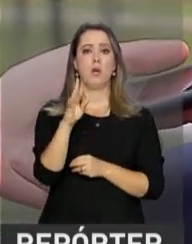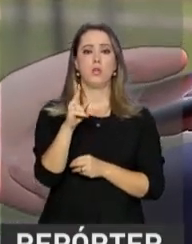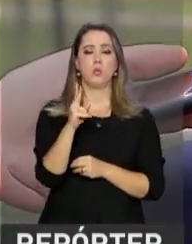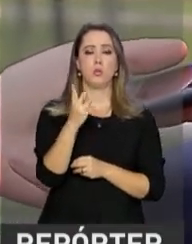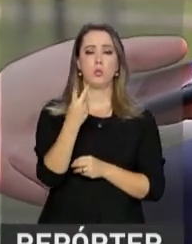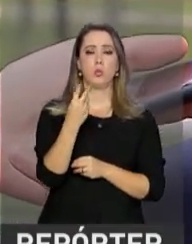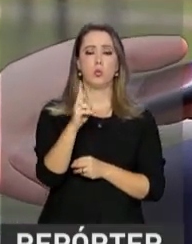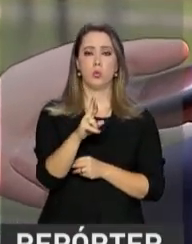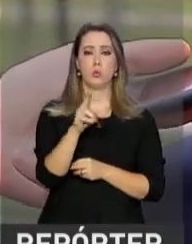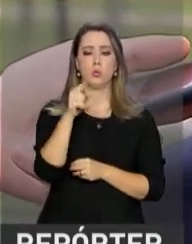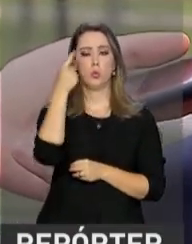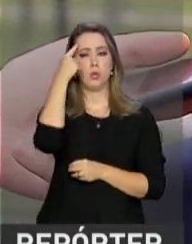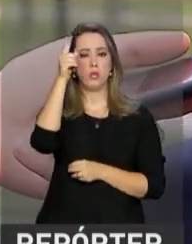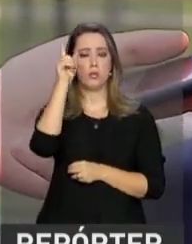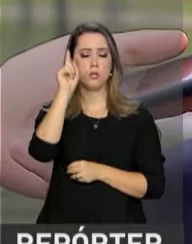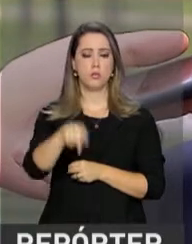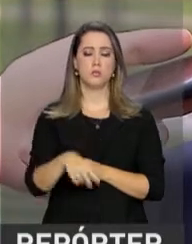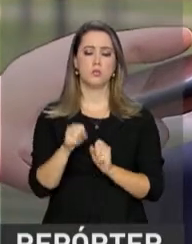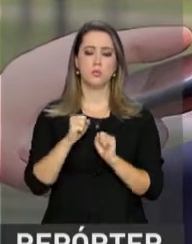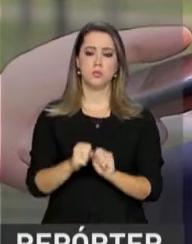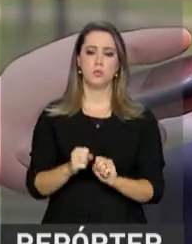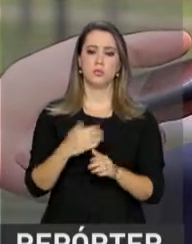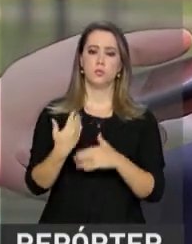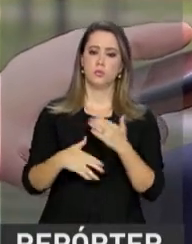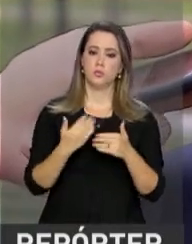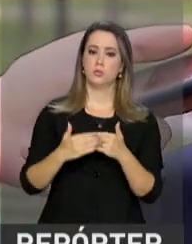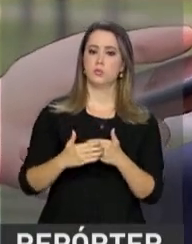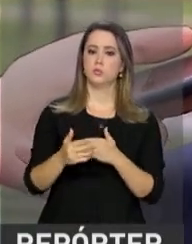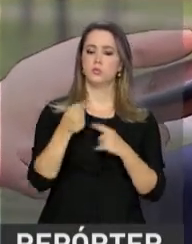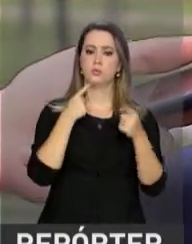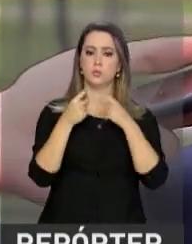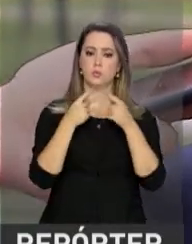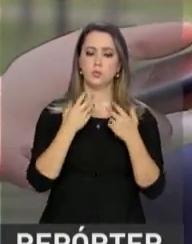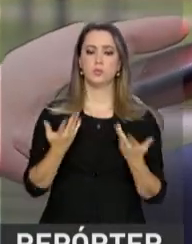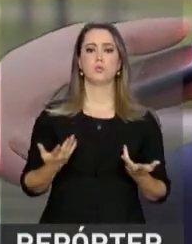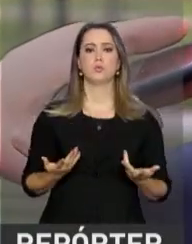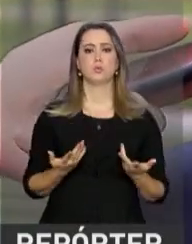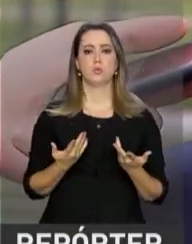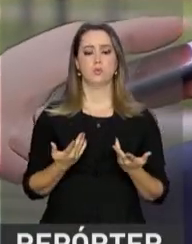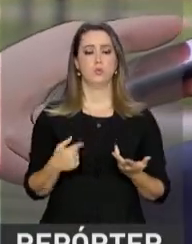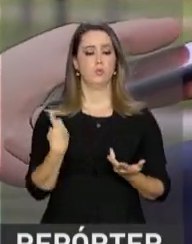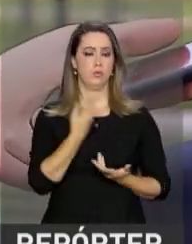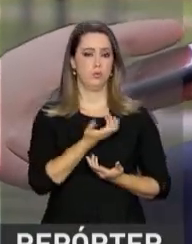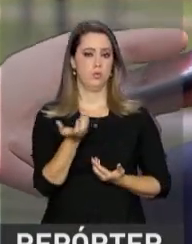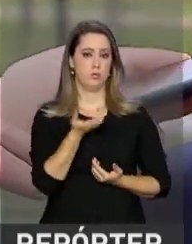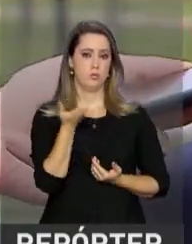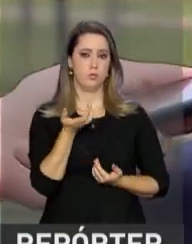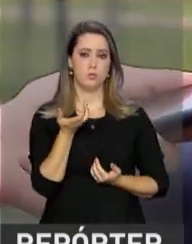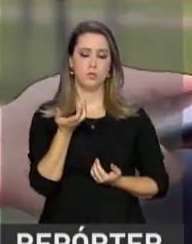a idéia de que isso possa já com essa discussão nós pretendemos